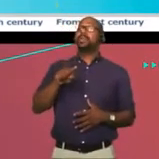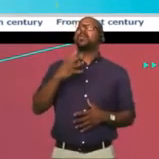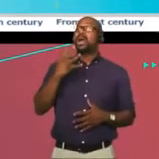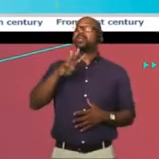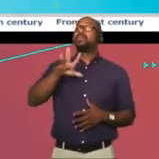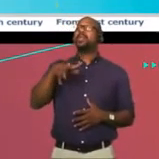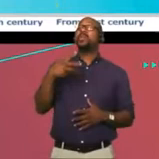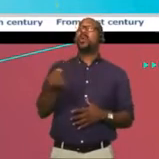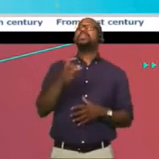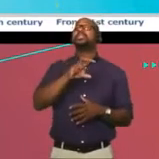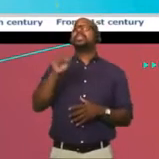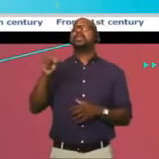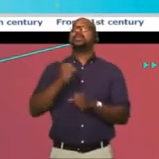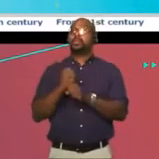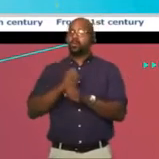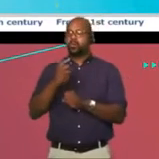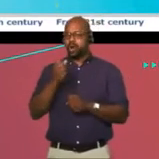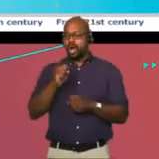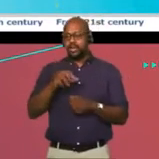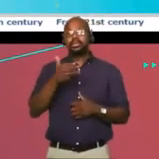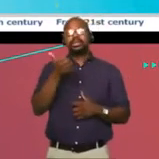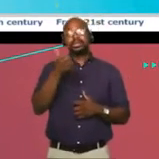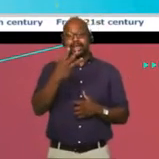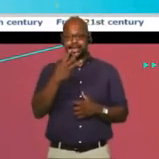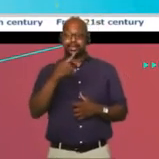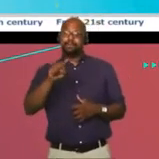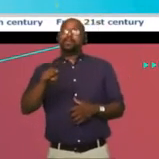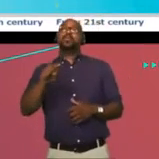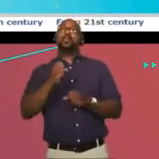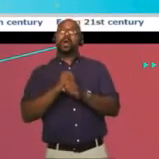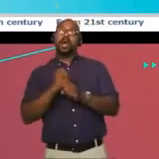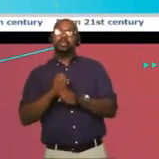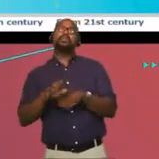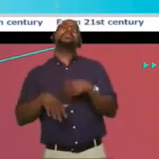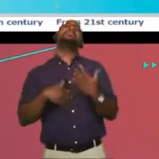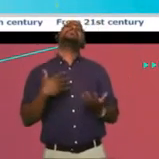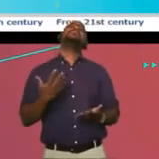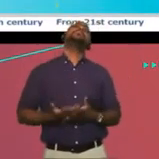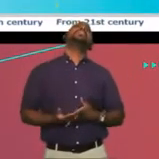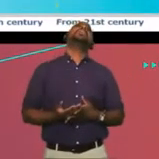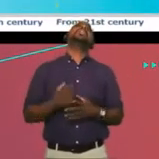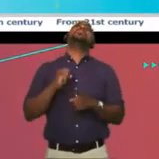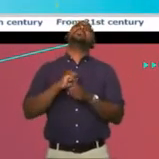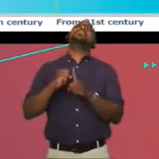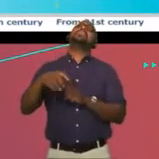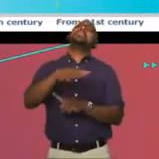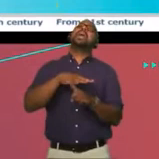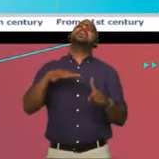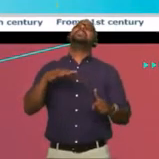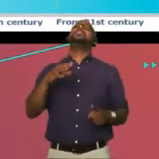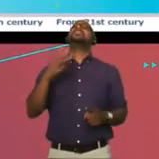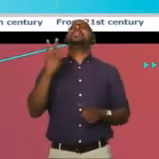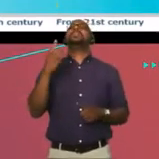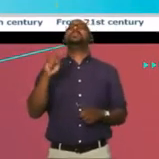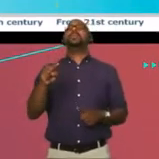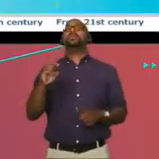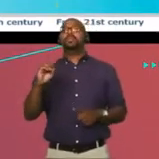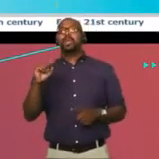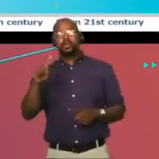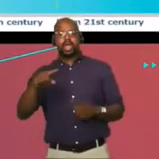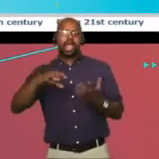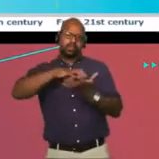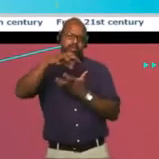4500000 anos é 13 mil anos e aí nós chegamos na terceira na sociedade 3.0 que é sociedade